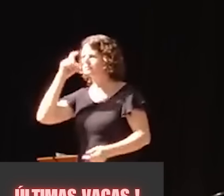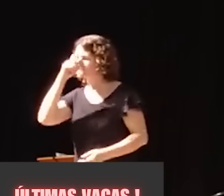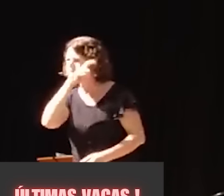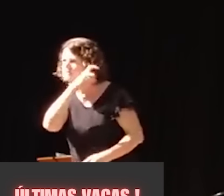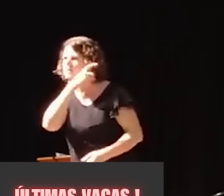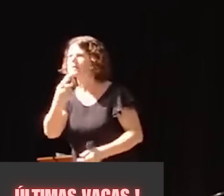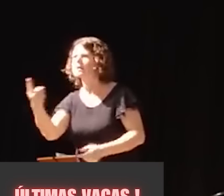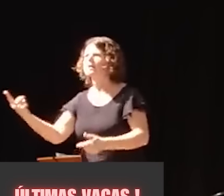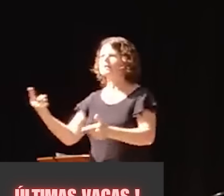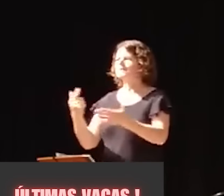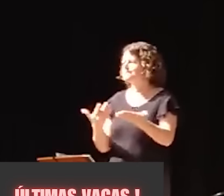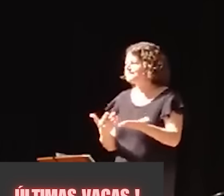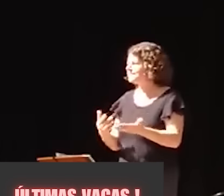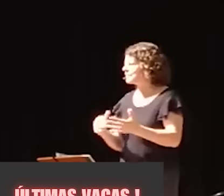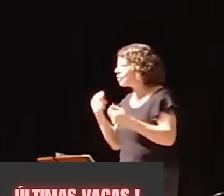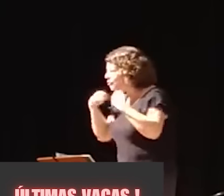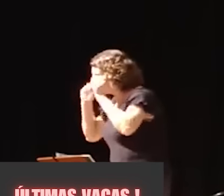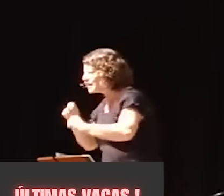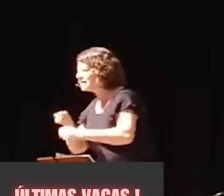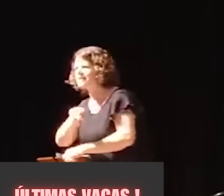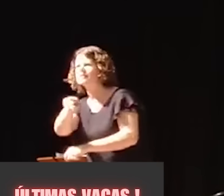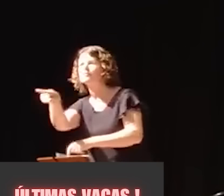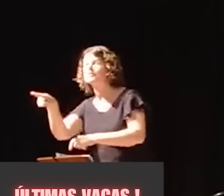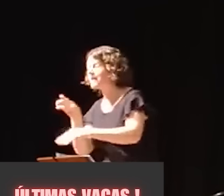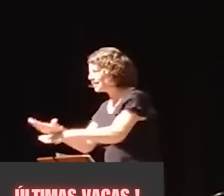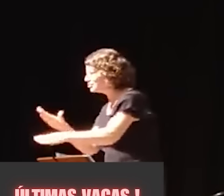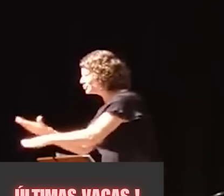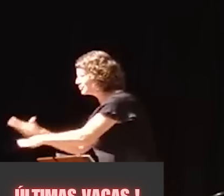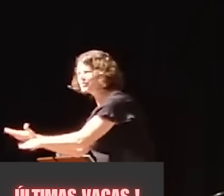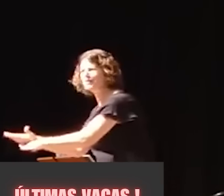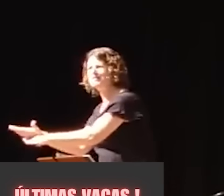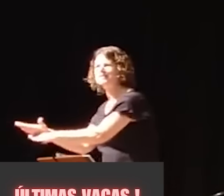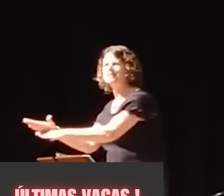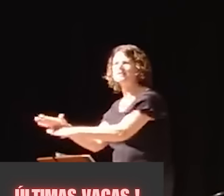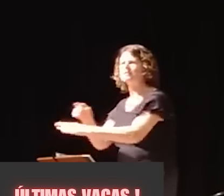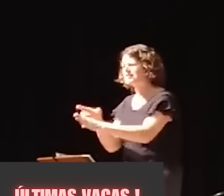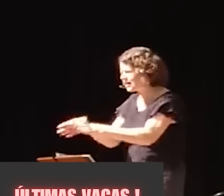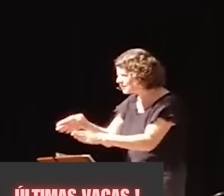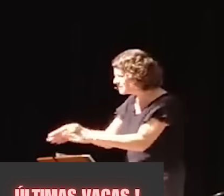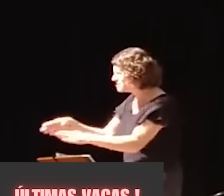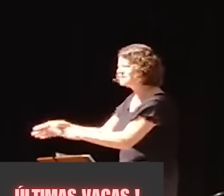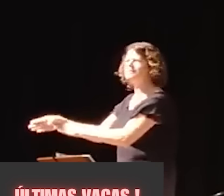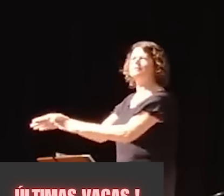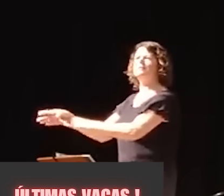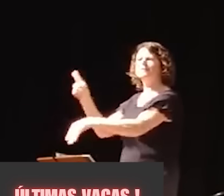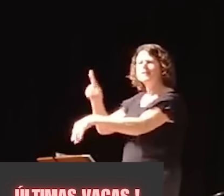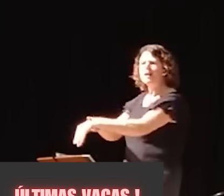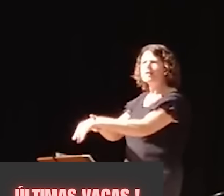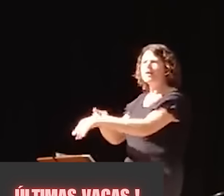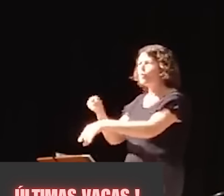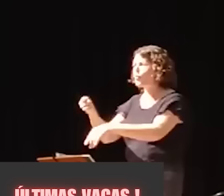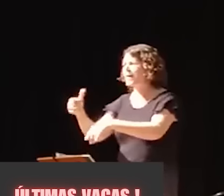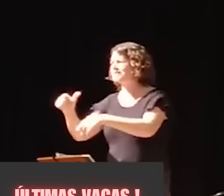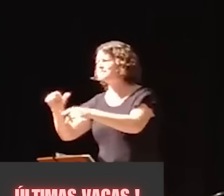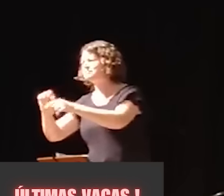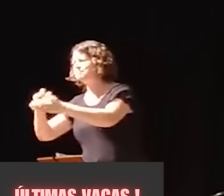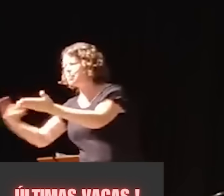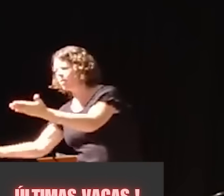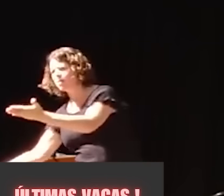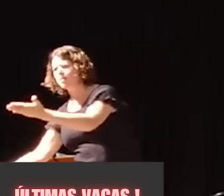do leão cada ovelha que você tirou da boca do urso te deu